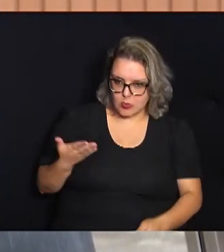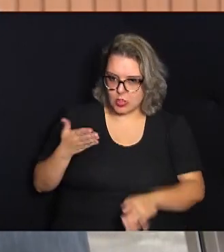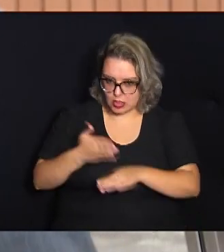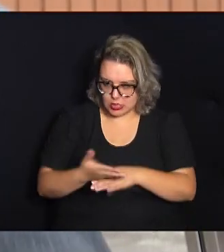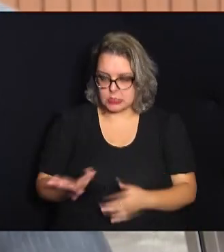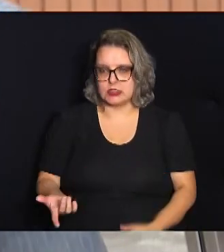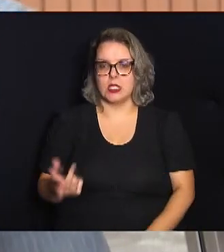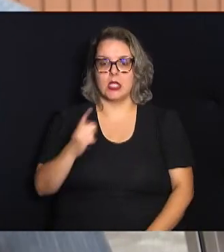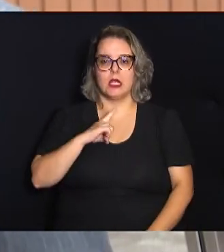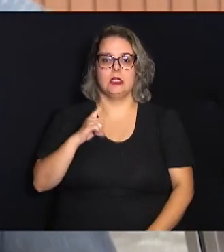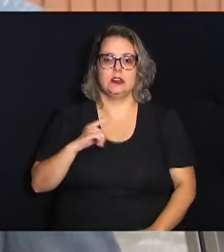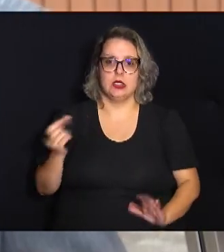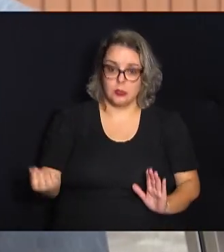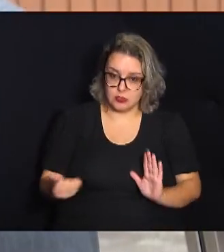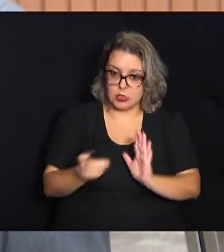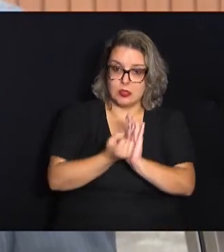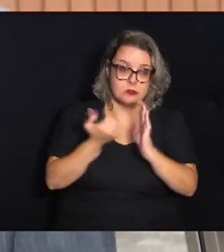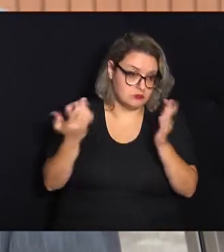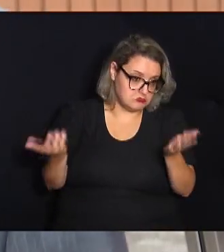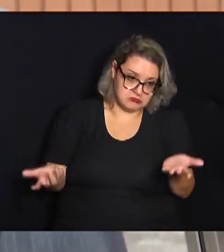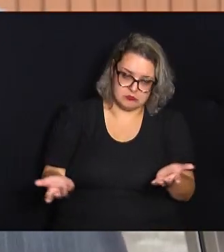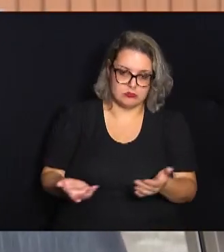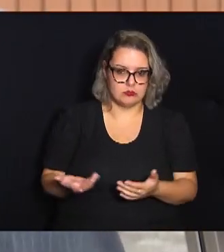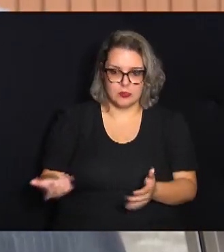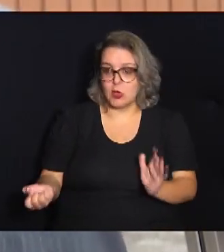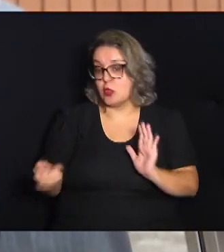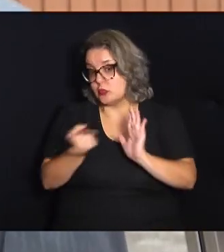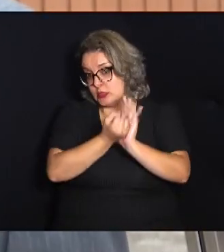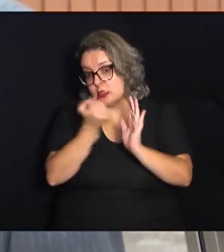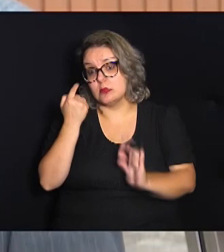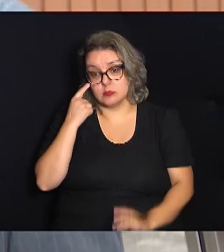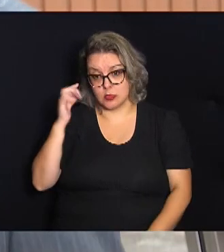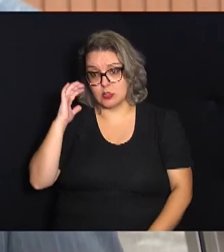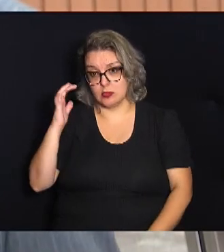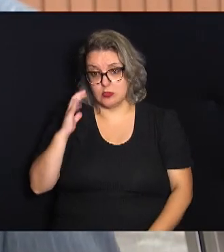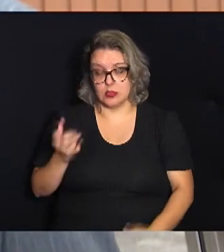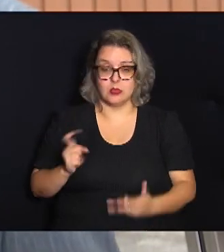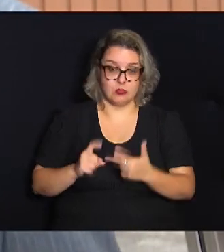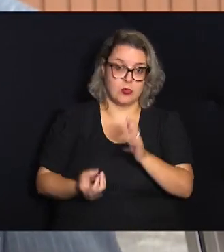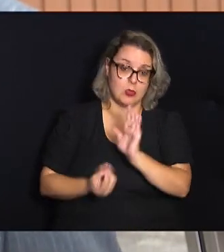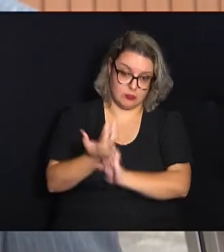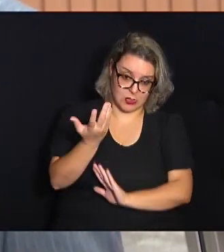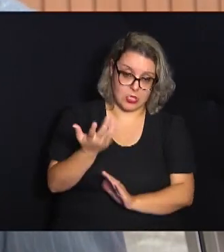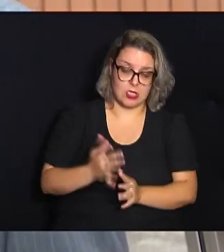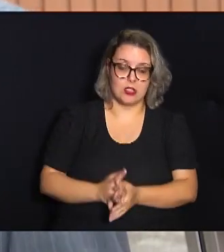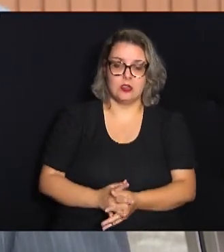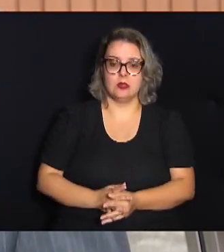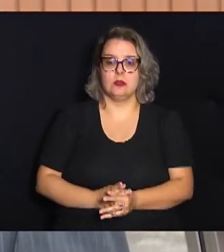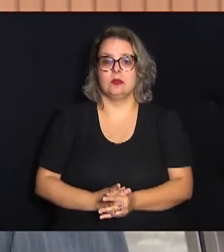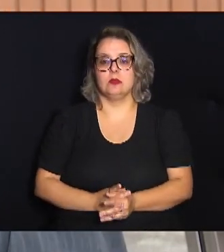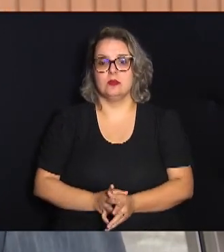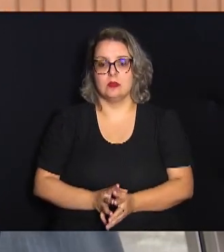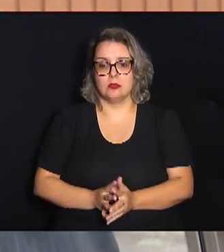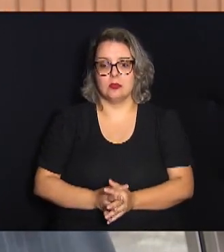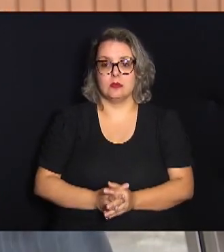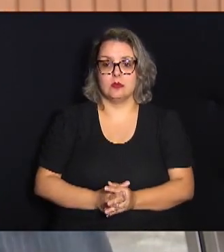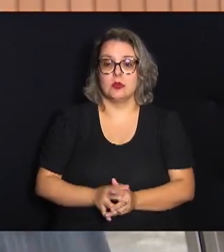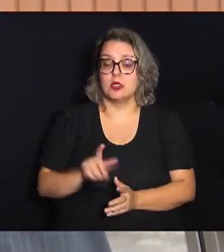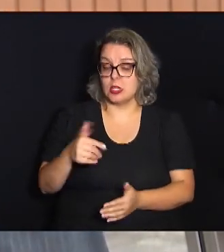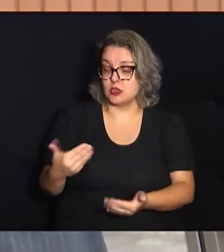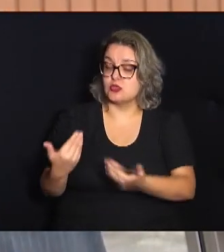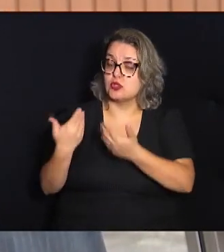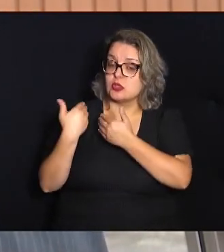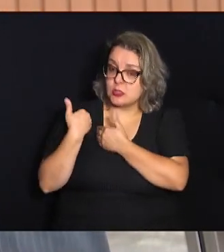terem esse selo, um selo que eu imagino que o Executivo criou para que seja de